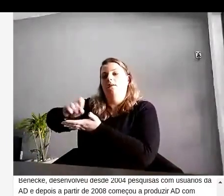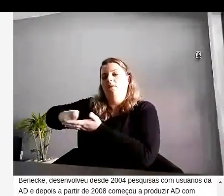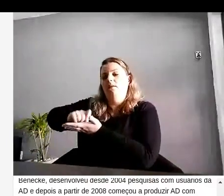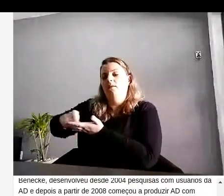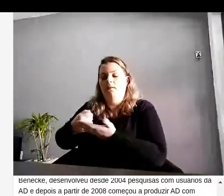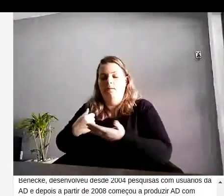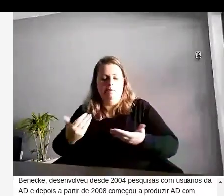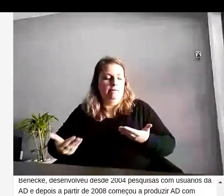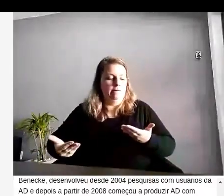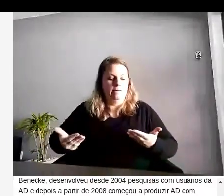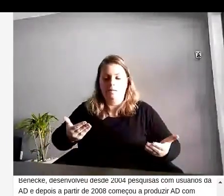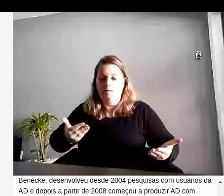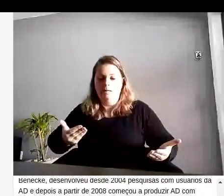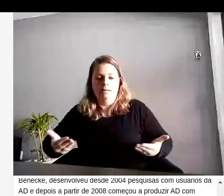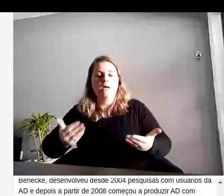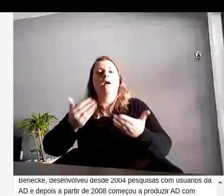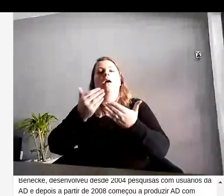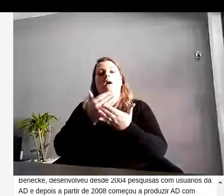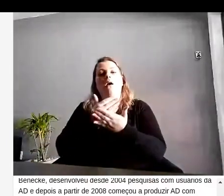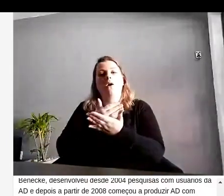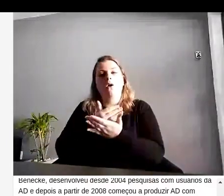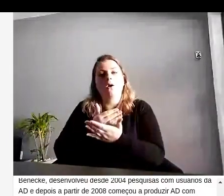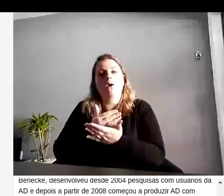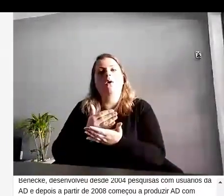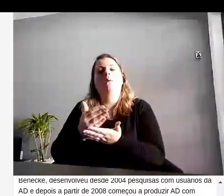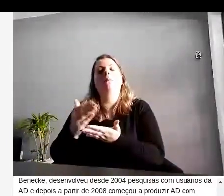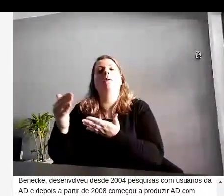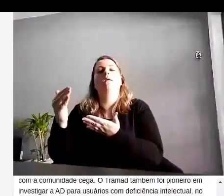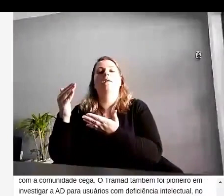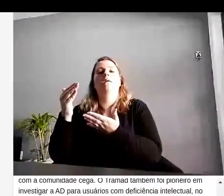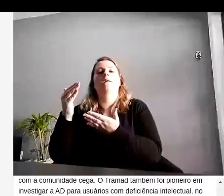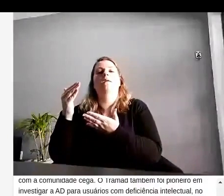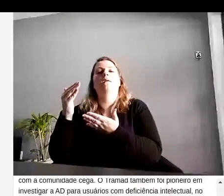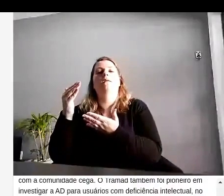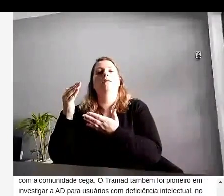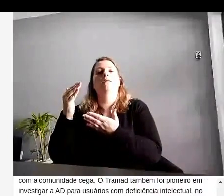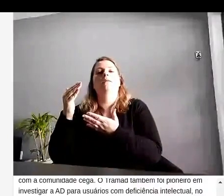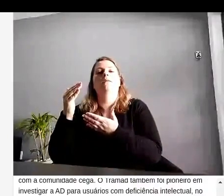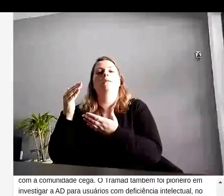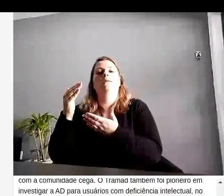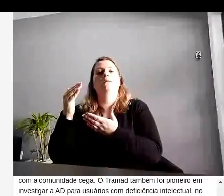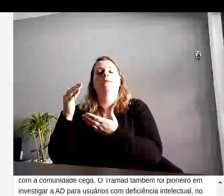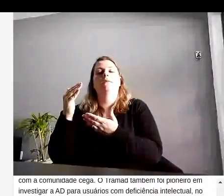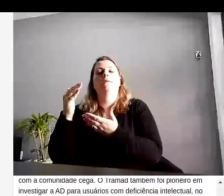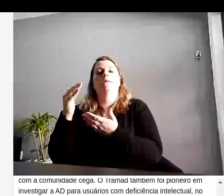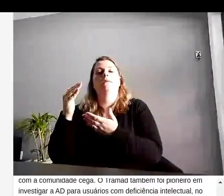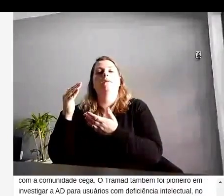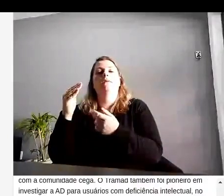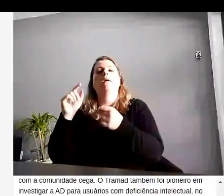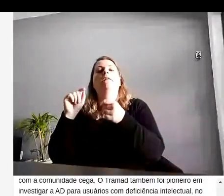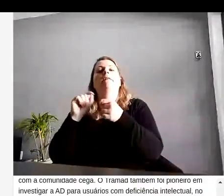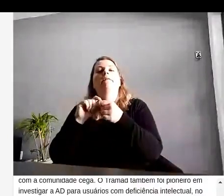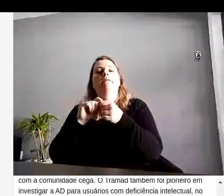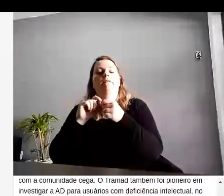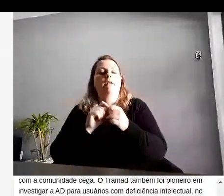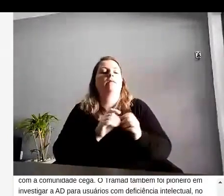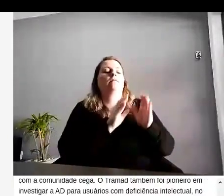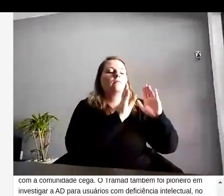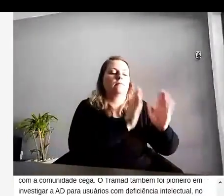e começo, em seguida, a fazer parte a parte.